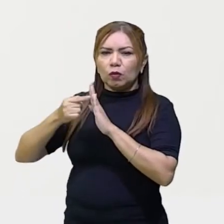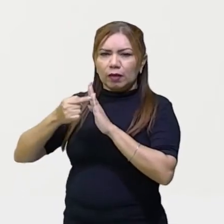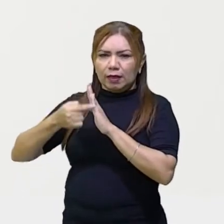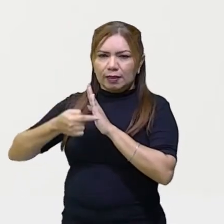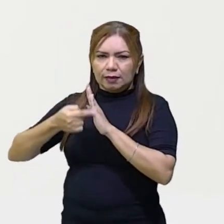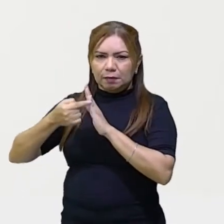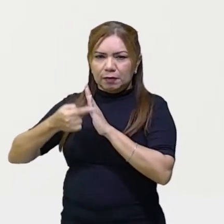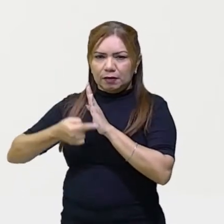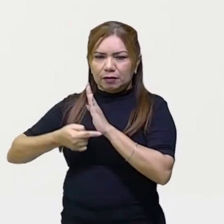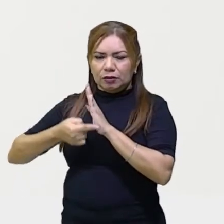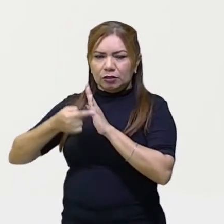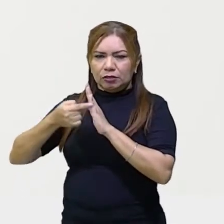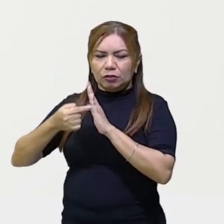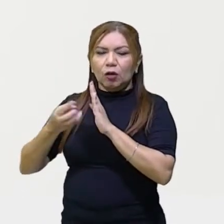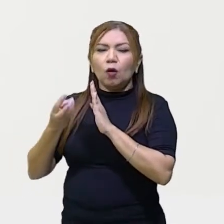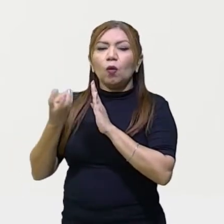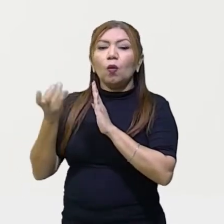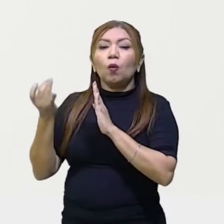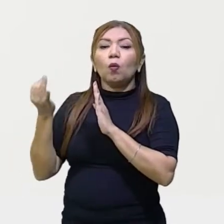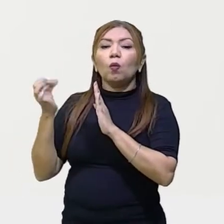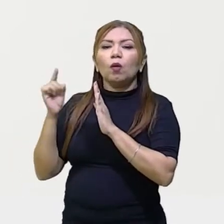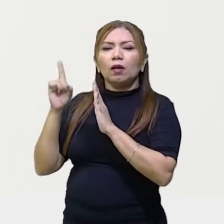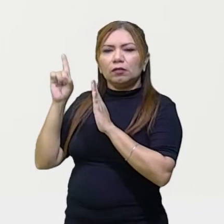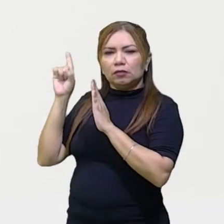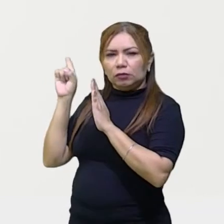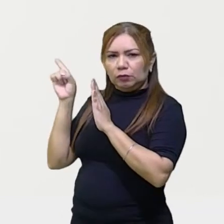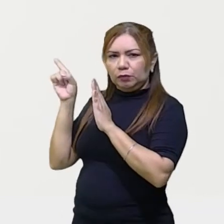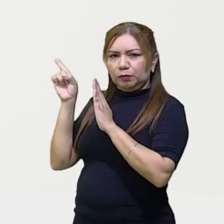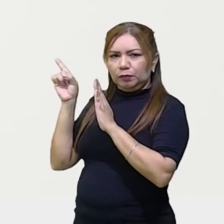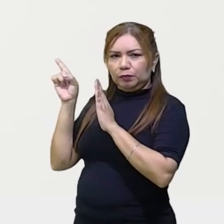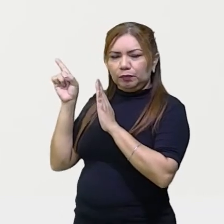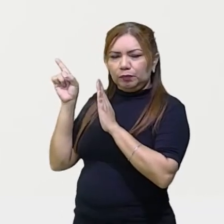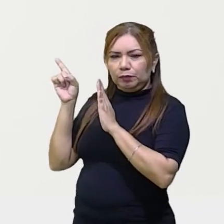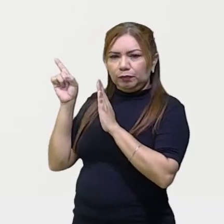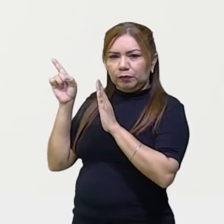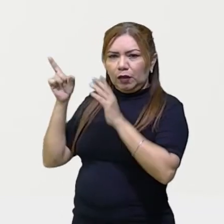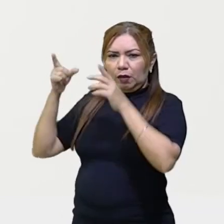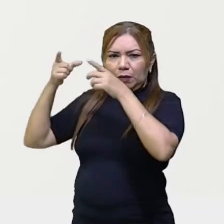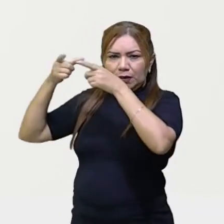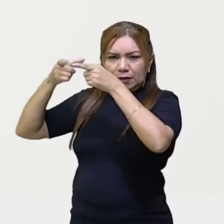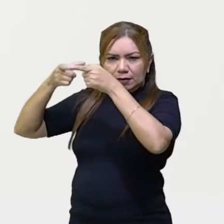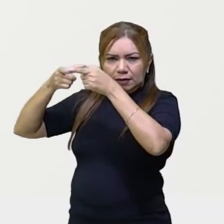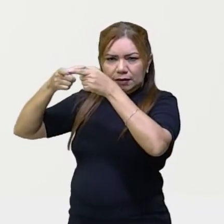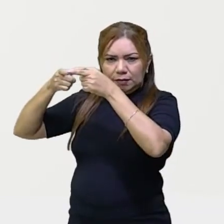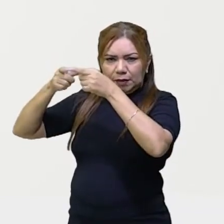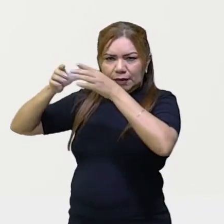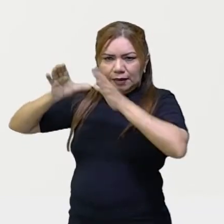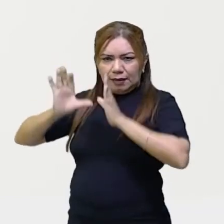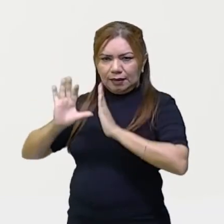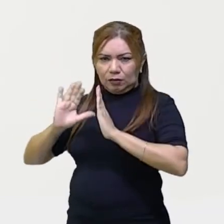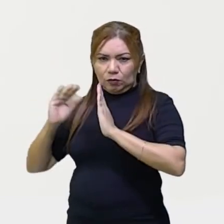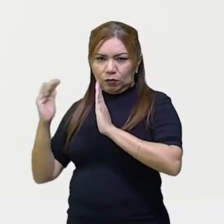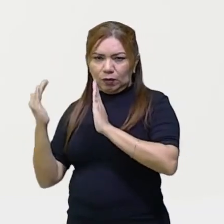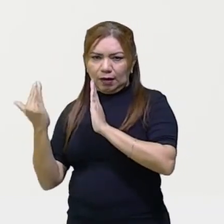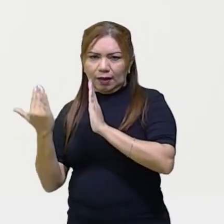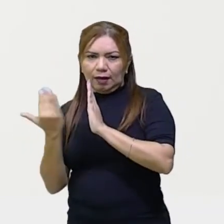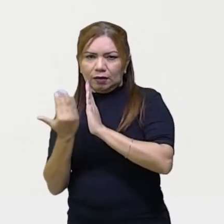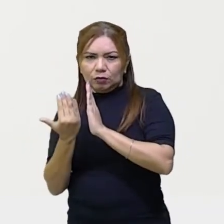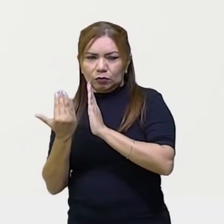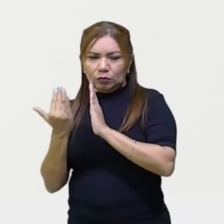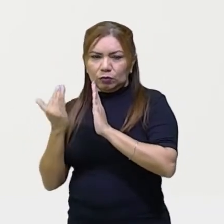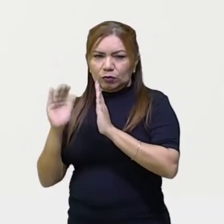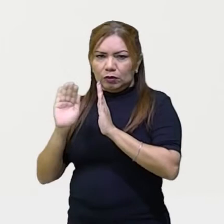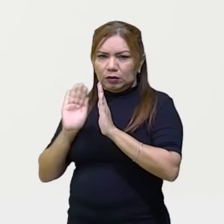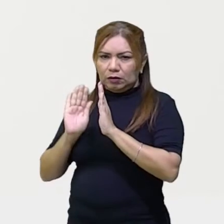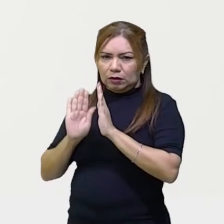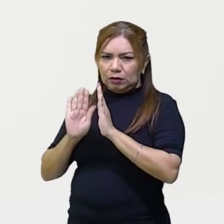ele é penta assim lá na parte de cima que eu tenho mais cinco são 10 eu tenho uma lateral que são mais cinco eu posso